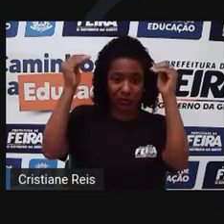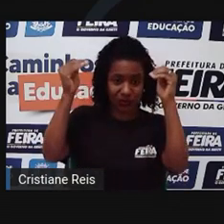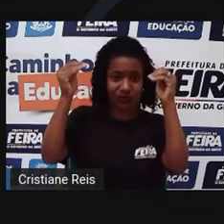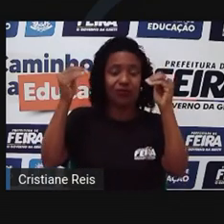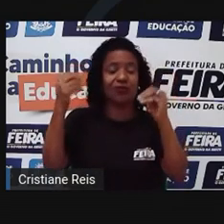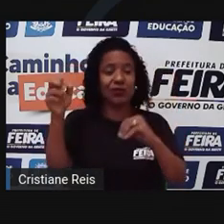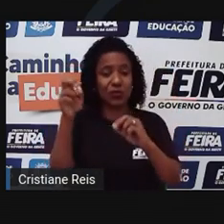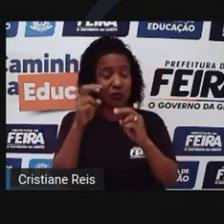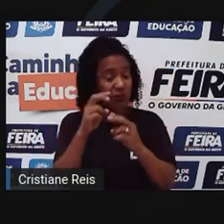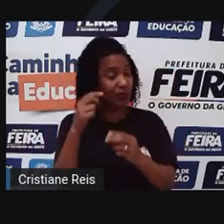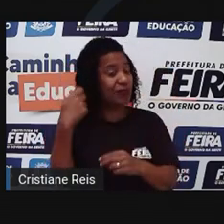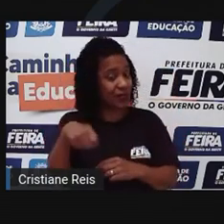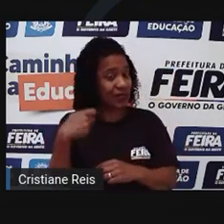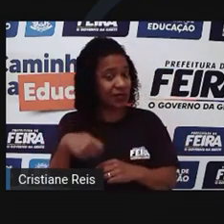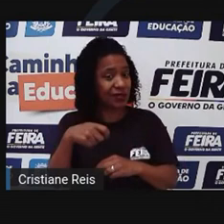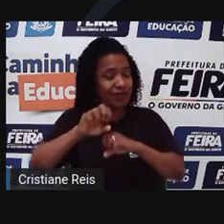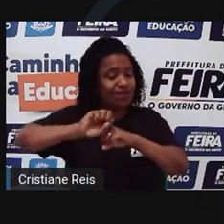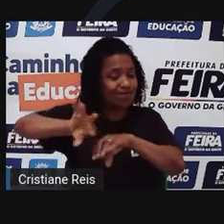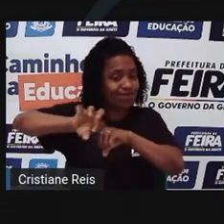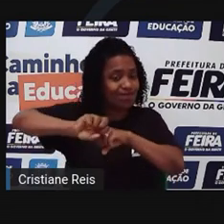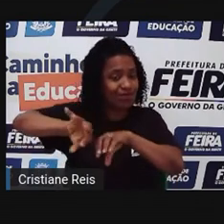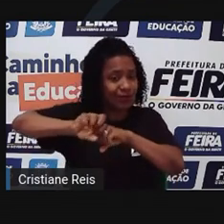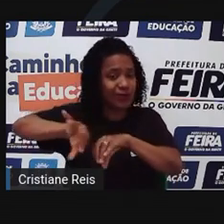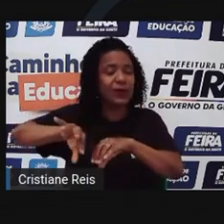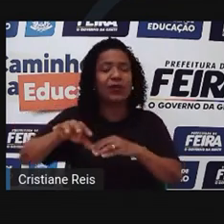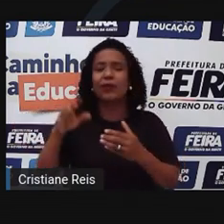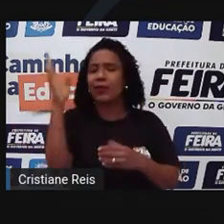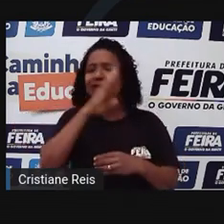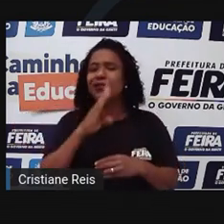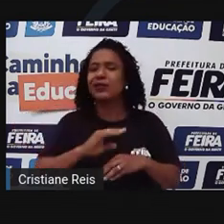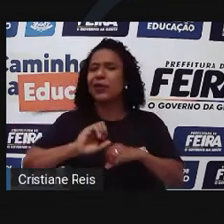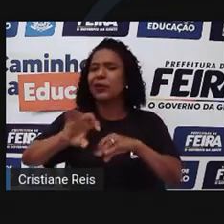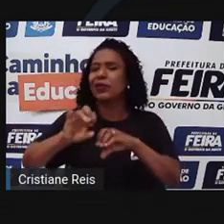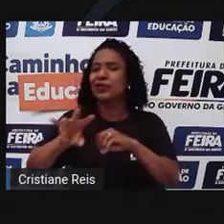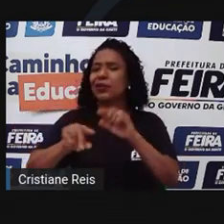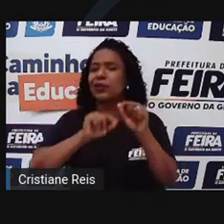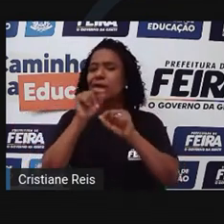discutir do que nós estamos chamando de educação no Brasil hoje.